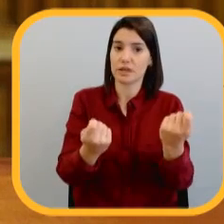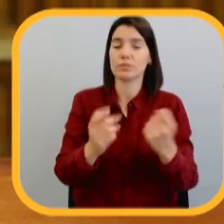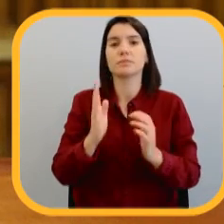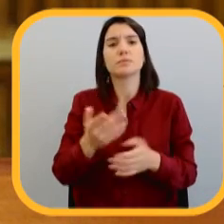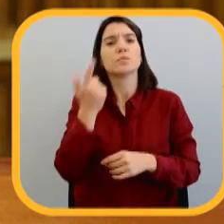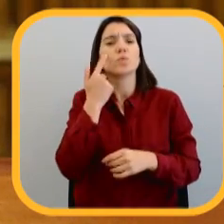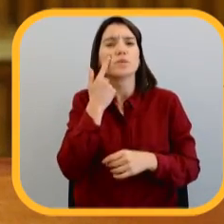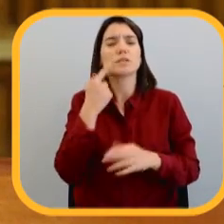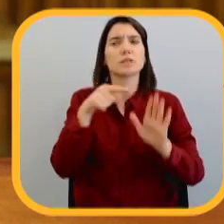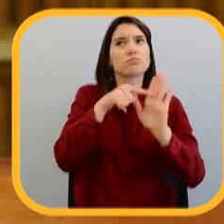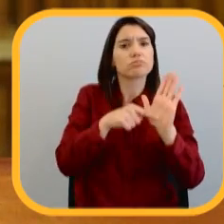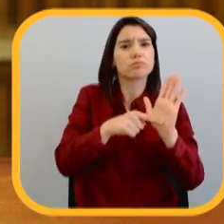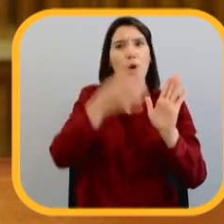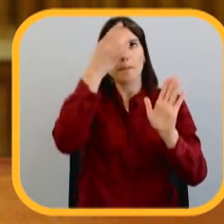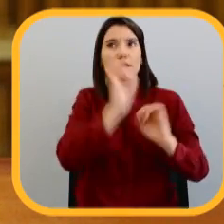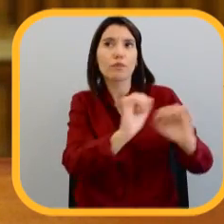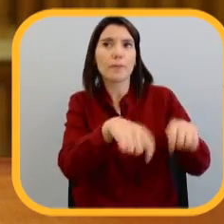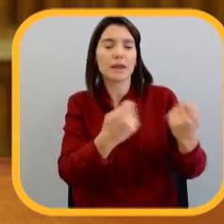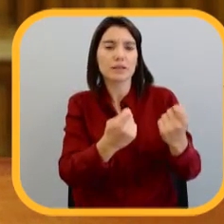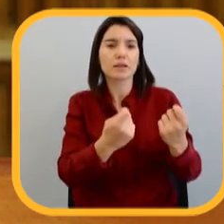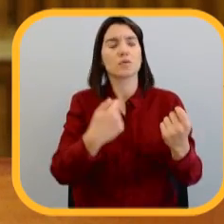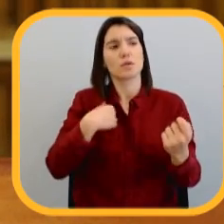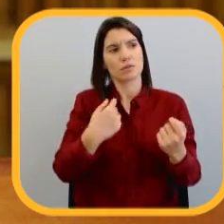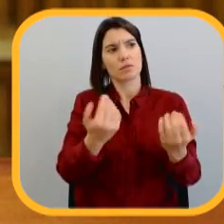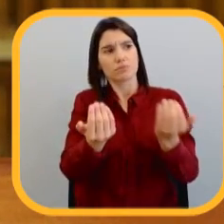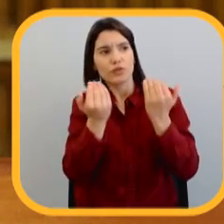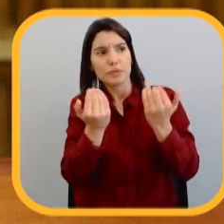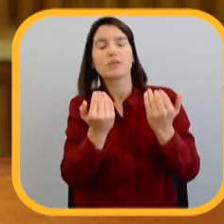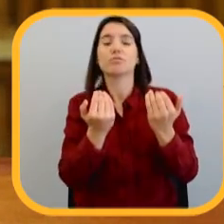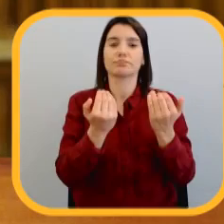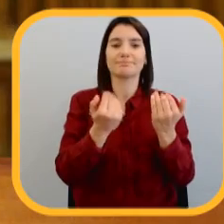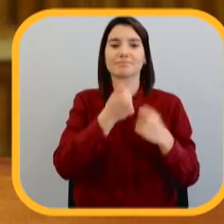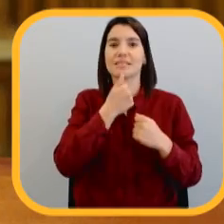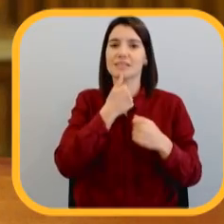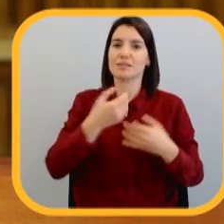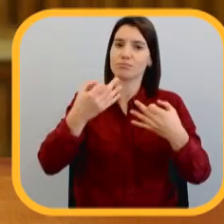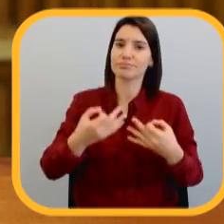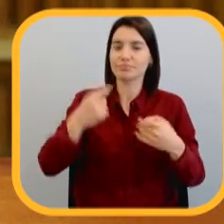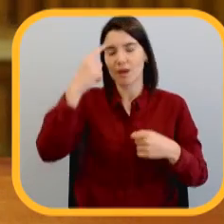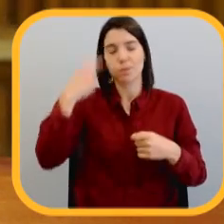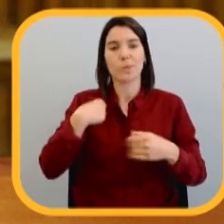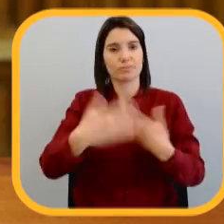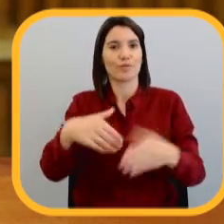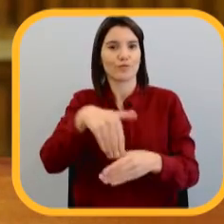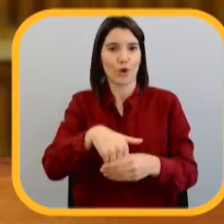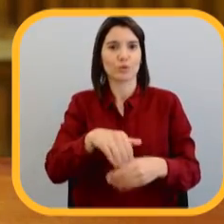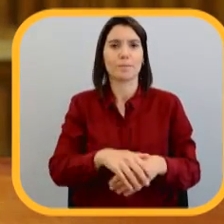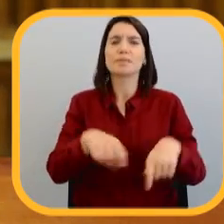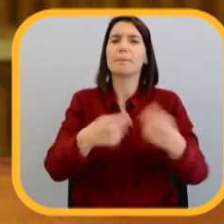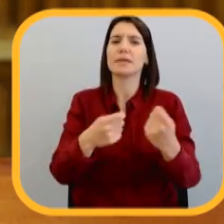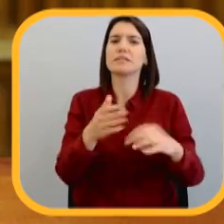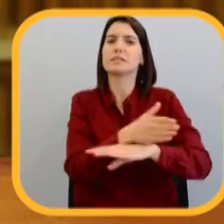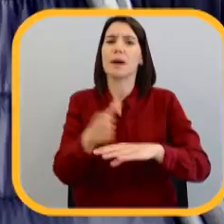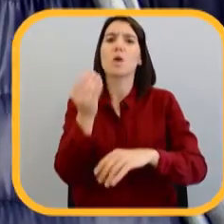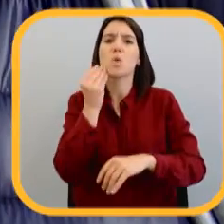essencial conhecer os ideais que defendem, de forma a permitir uma tomada de decisão acertada e consciente no momento do voto. Sabes como se dividem